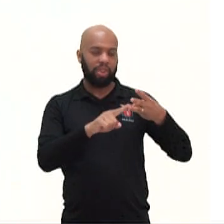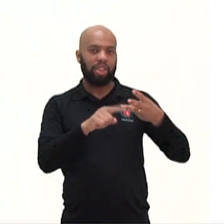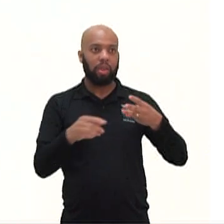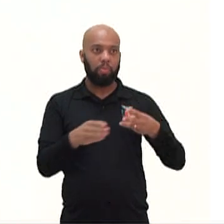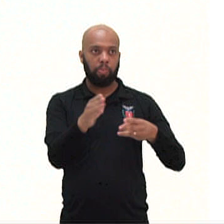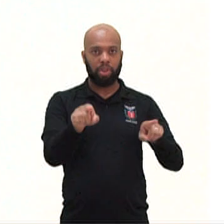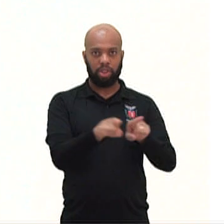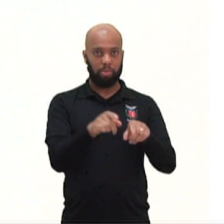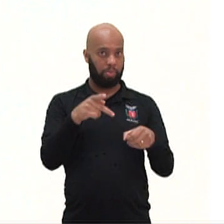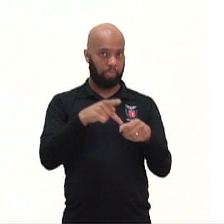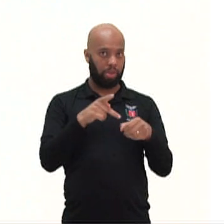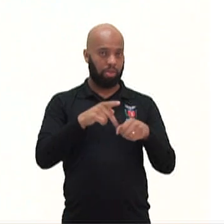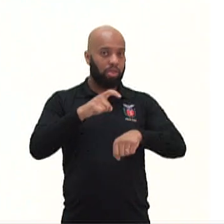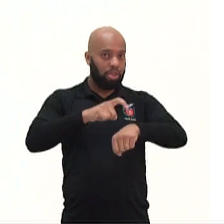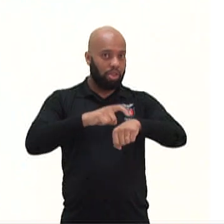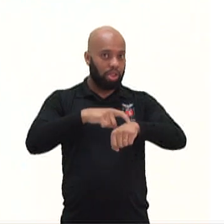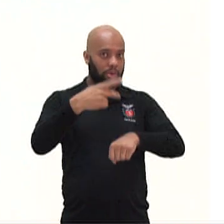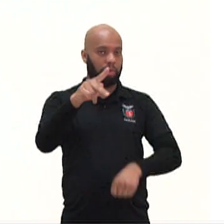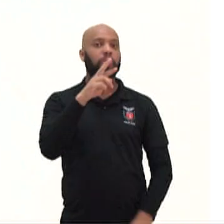responder.